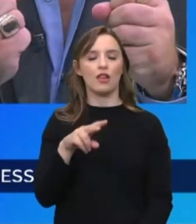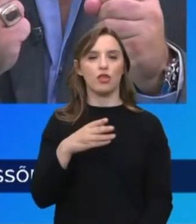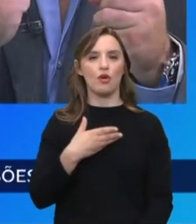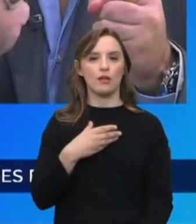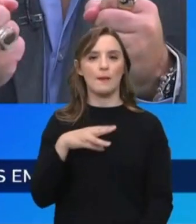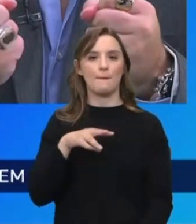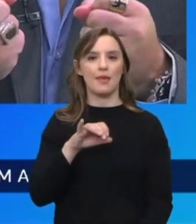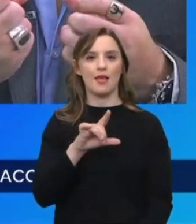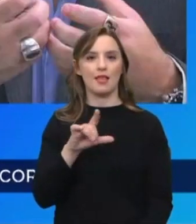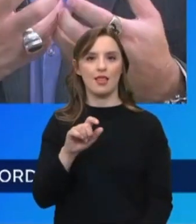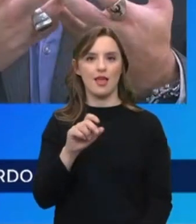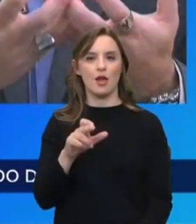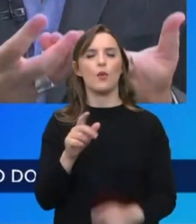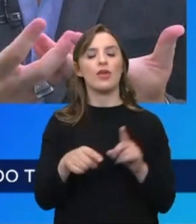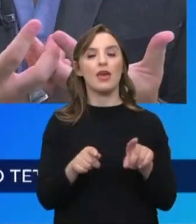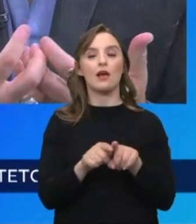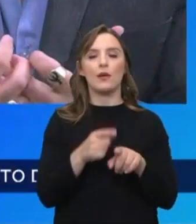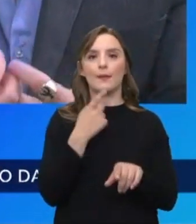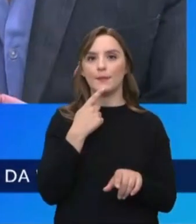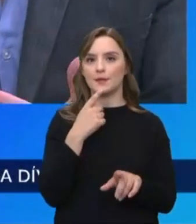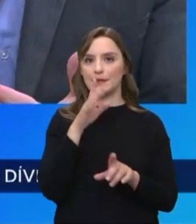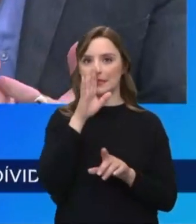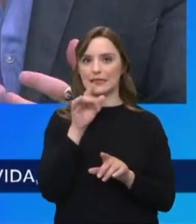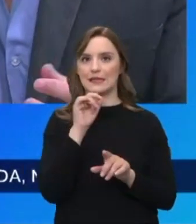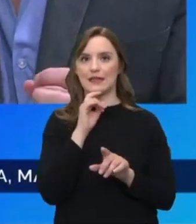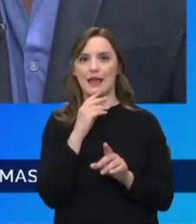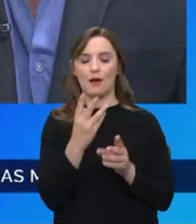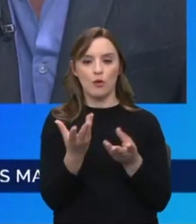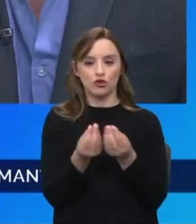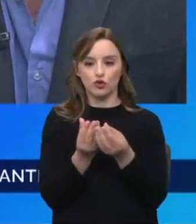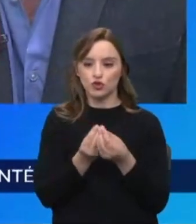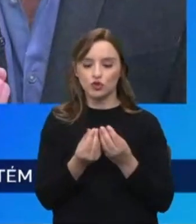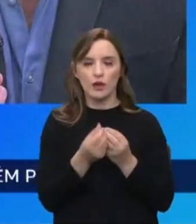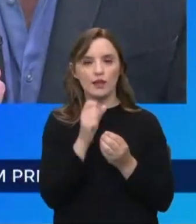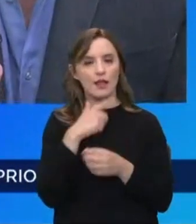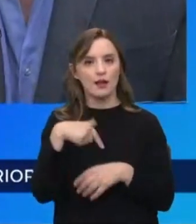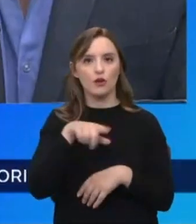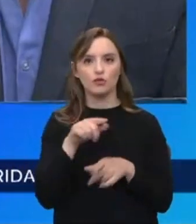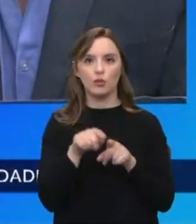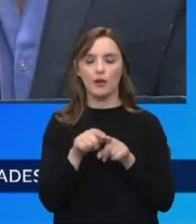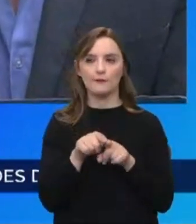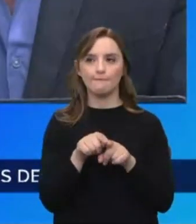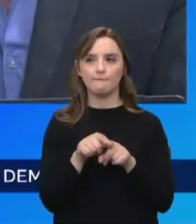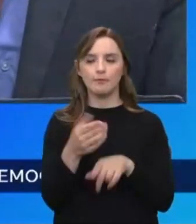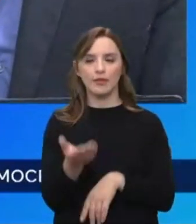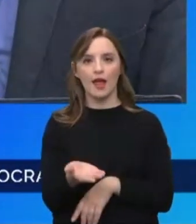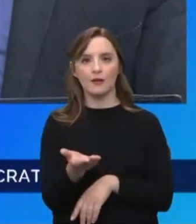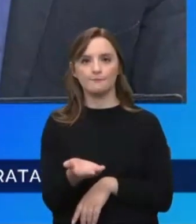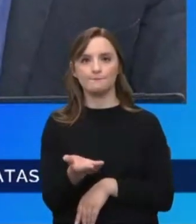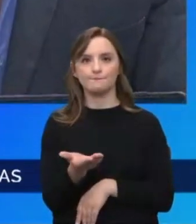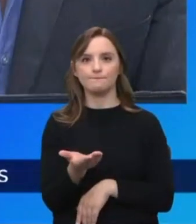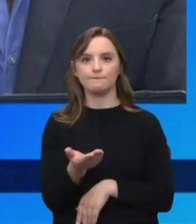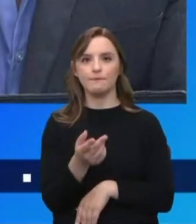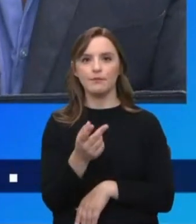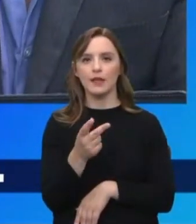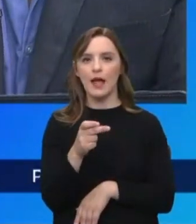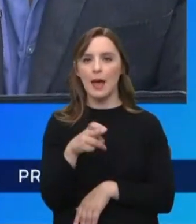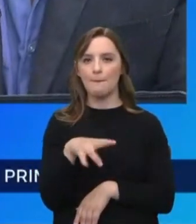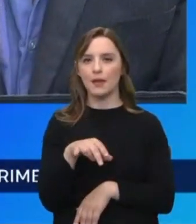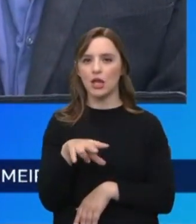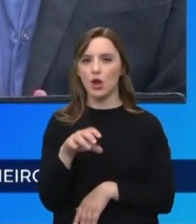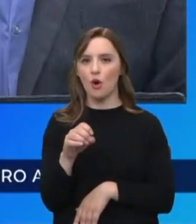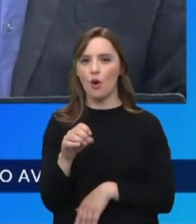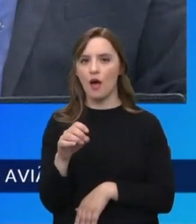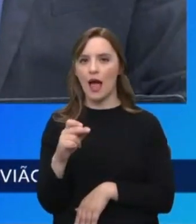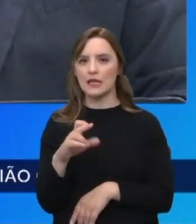no fundo, se depois, juntando estes elementos todos, nós tínhamos o aparecimento, então, dos tais aminoácidos. E eis, então, que